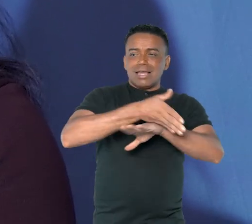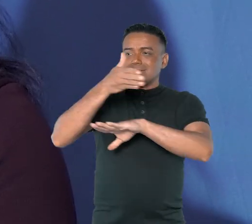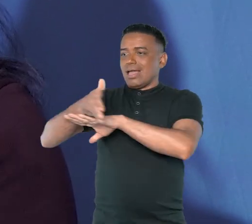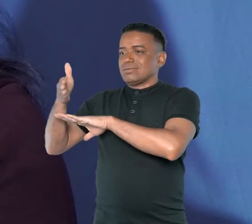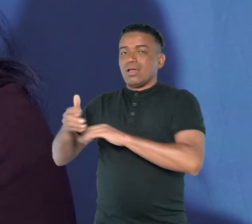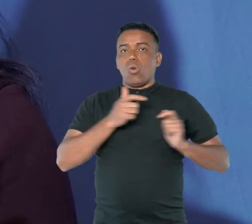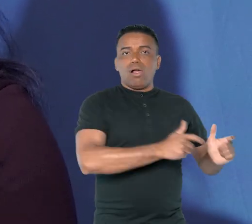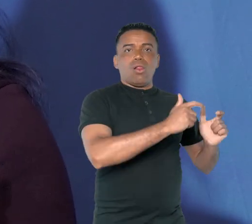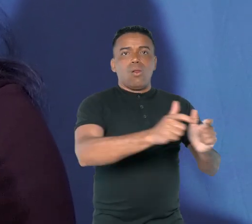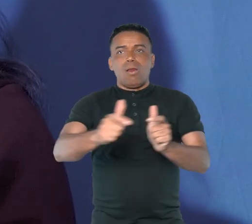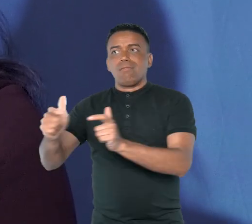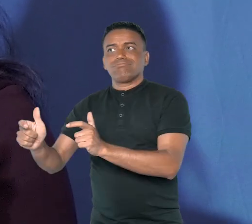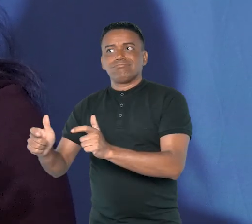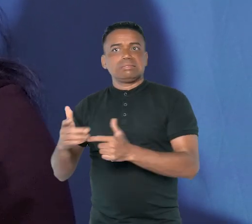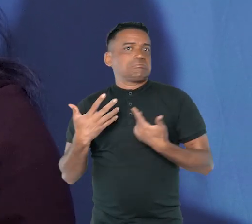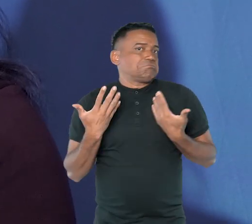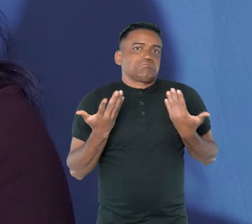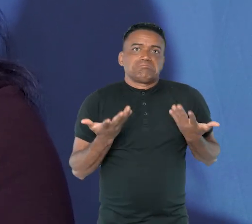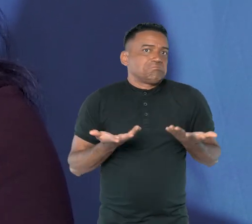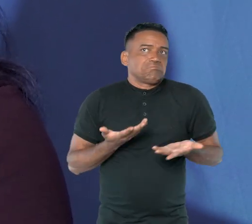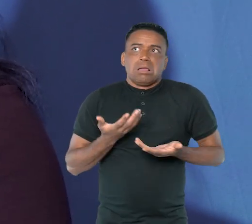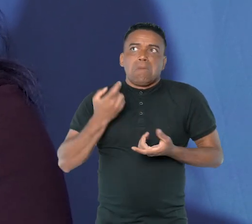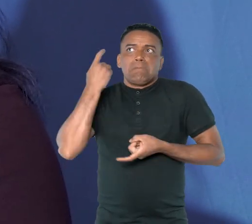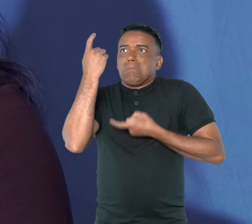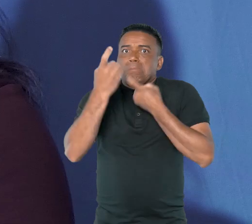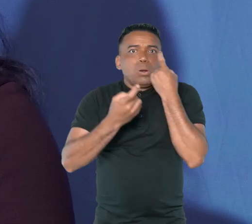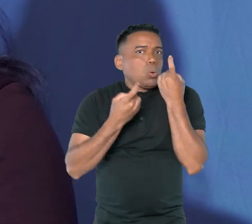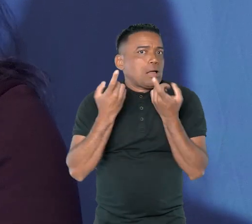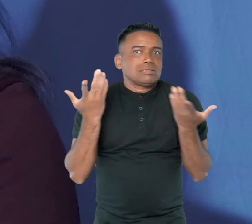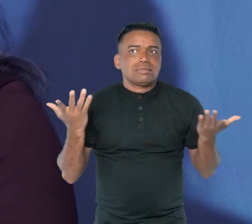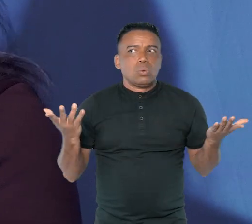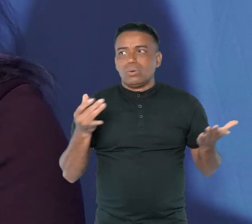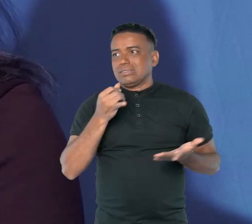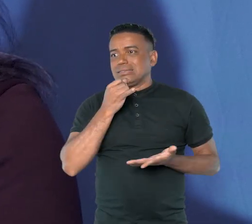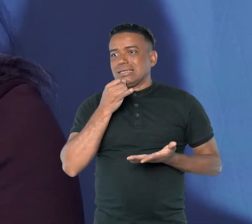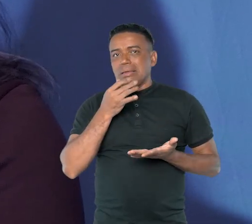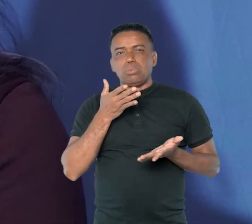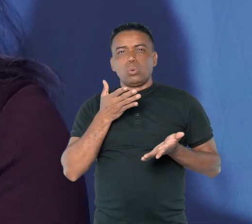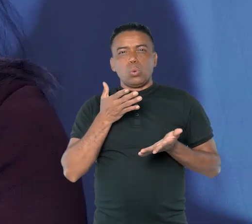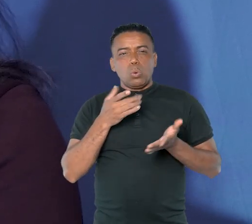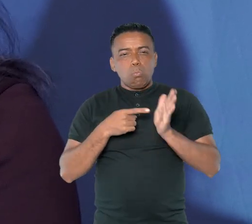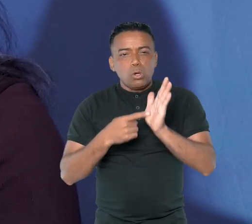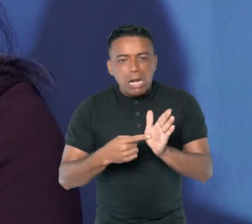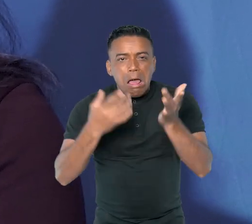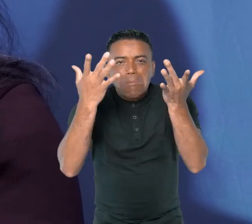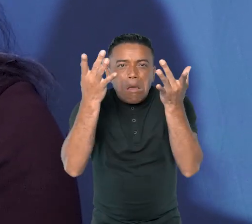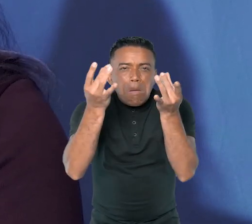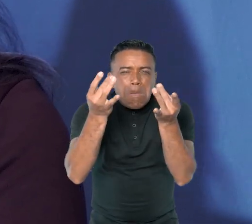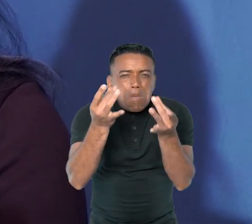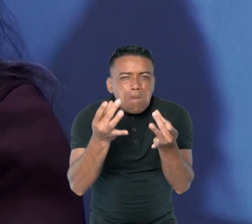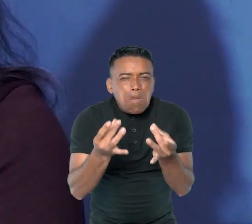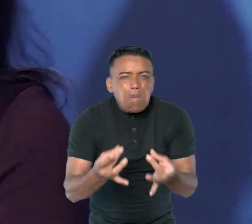onde não tinha muita preocupação em ser muito, sabe, ali retratar de uma maneira